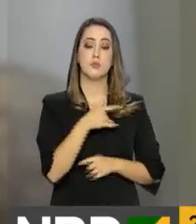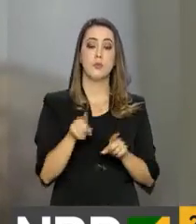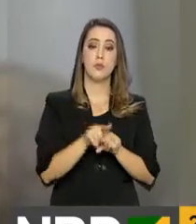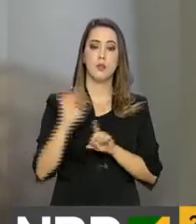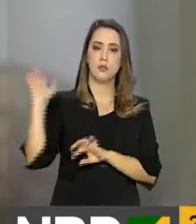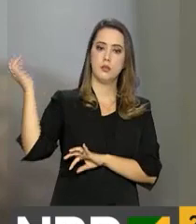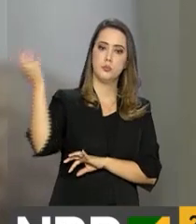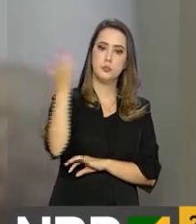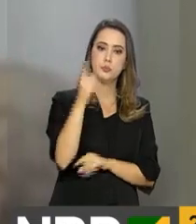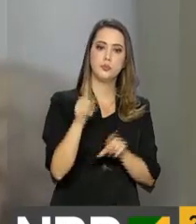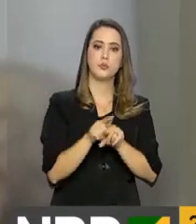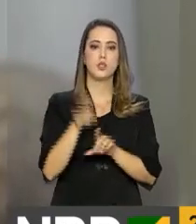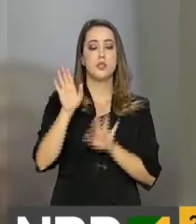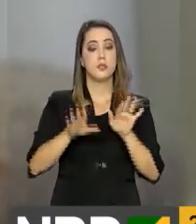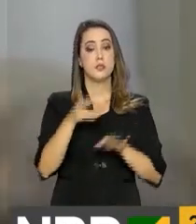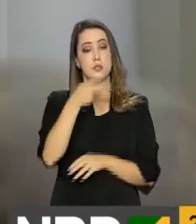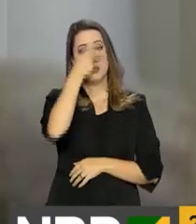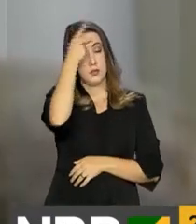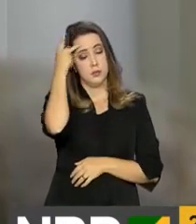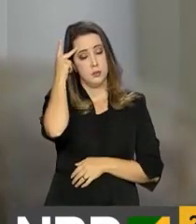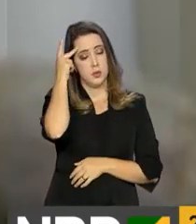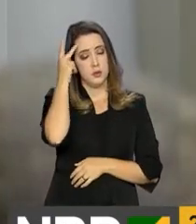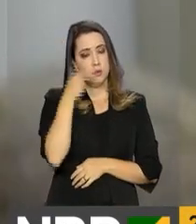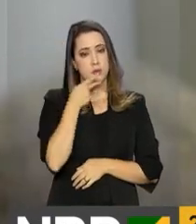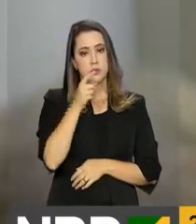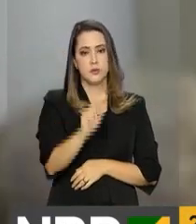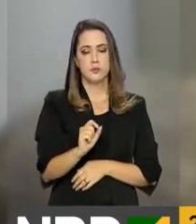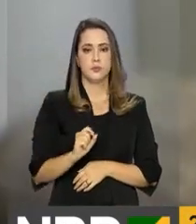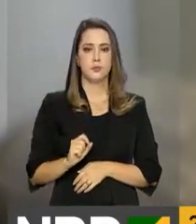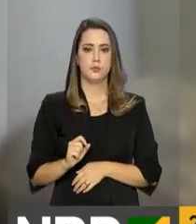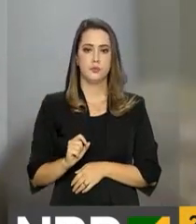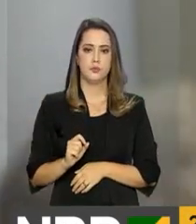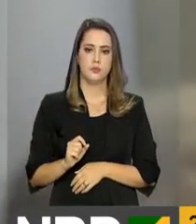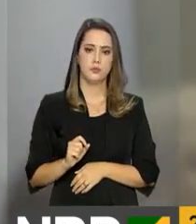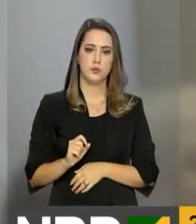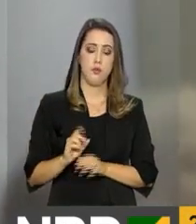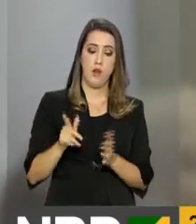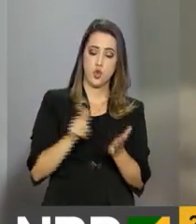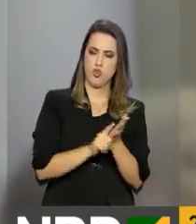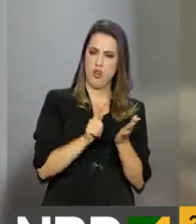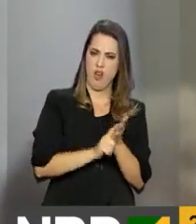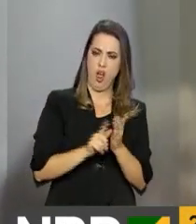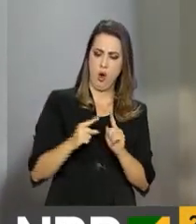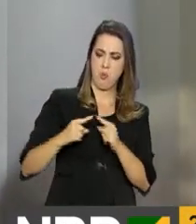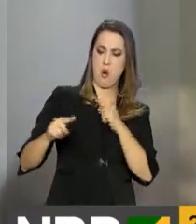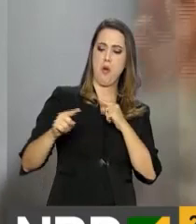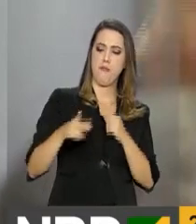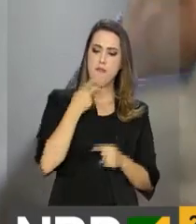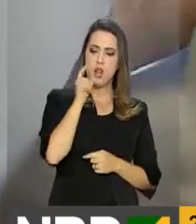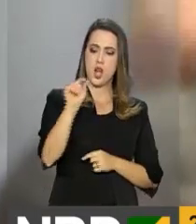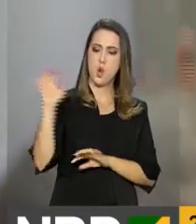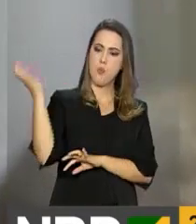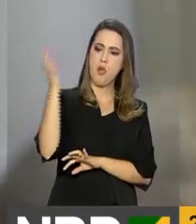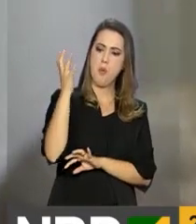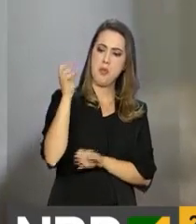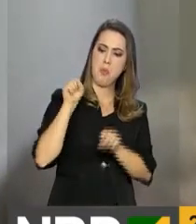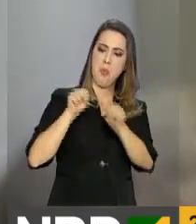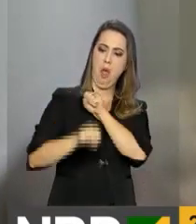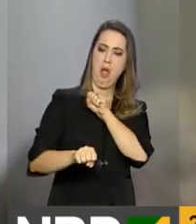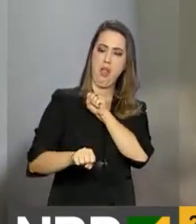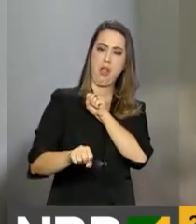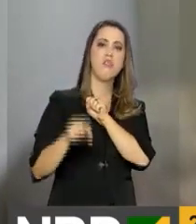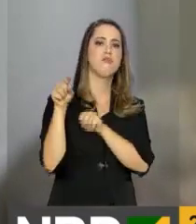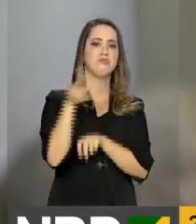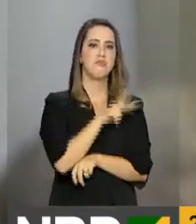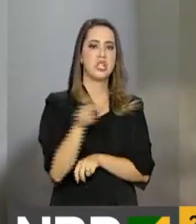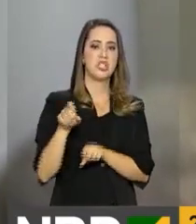É interessante as pessoas, de vez em quando eu vejo até alguns jornais oposicionistas, né, que dizem que o meio ambiente foi desprezado pelo Temer,